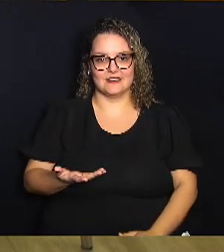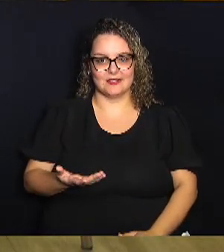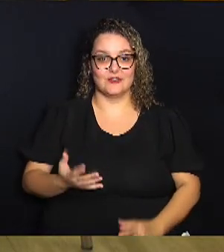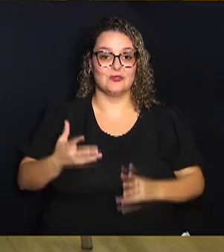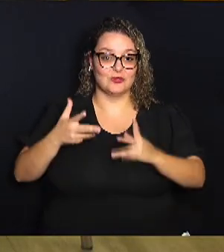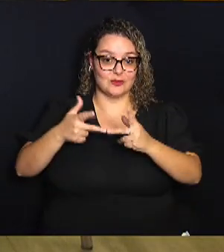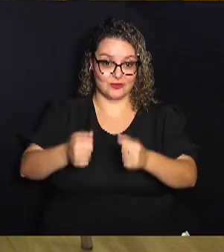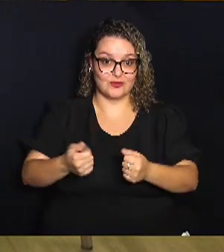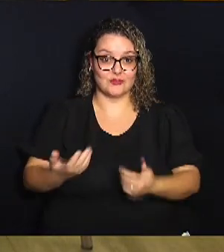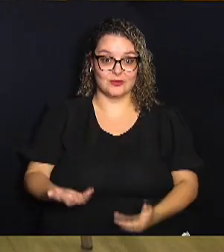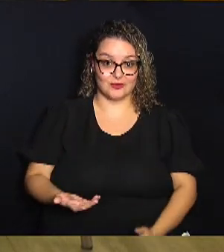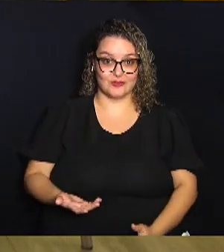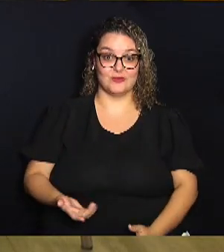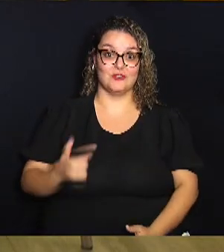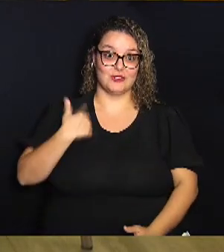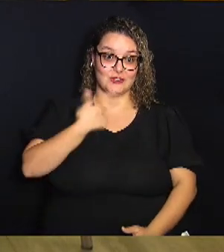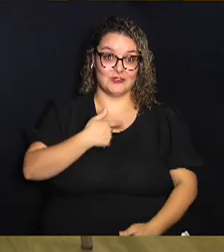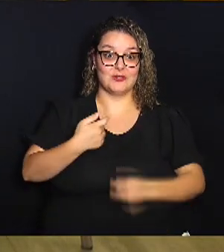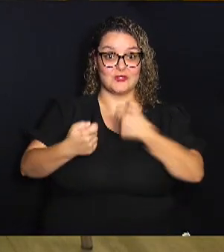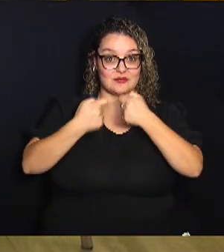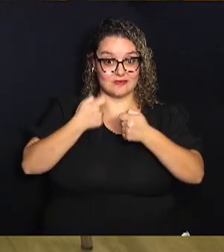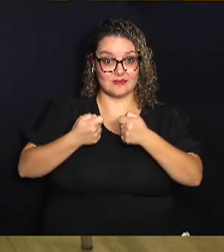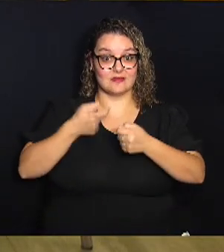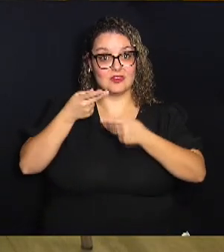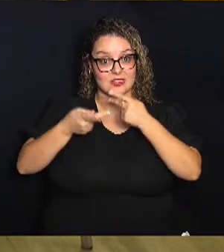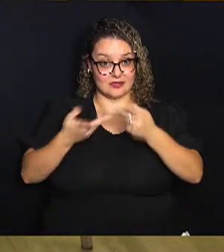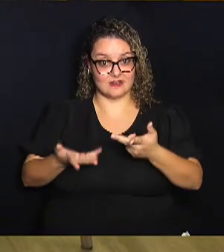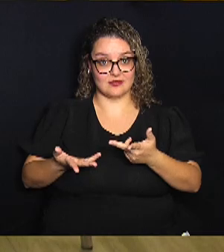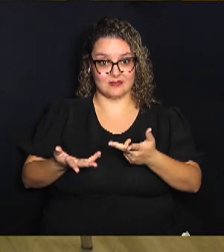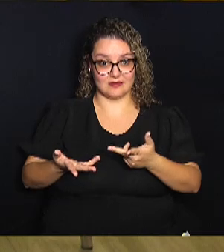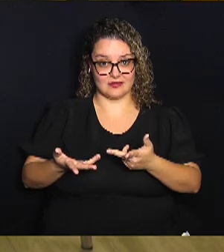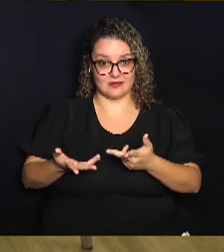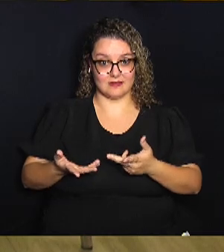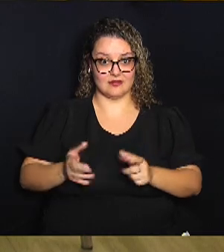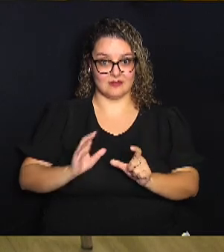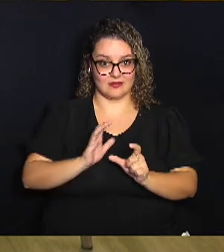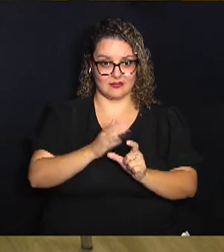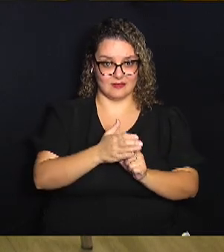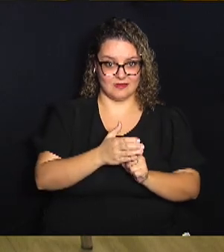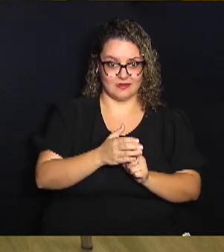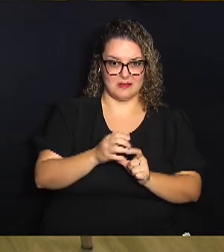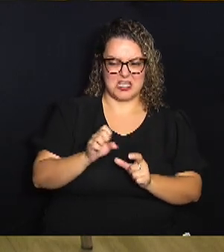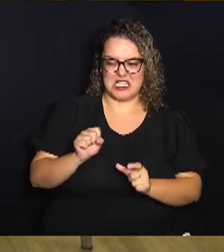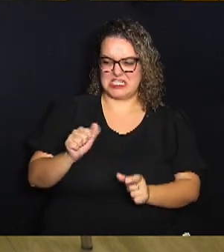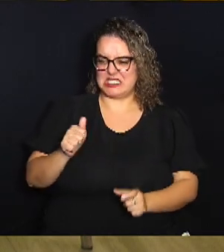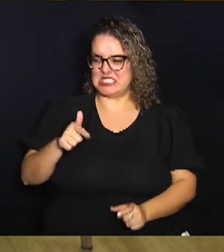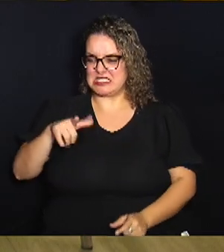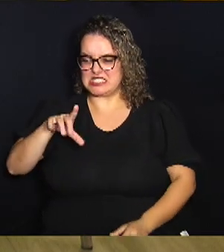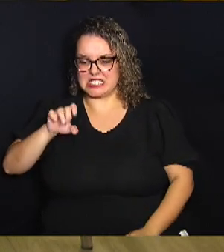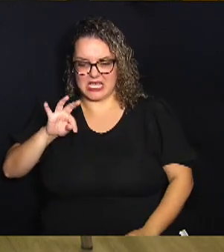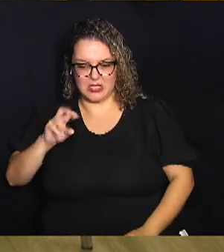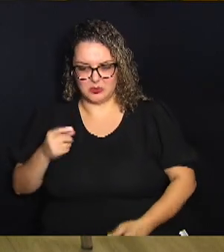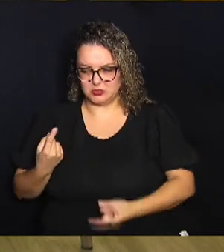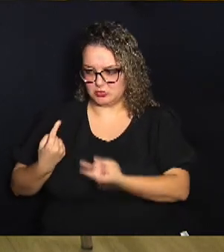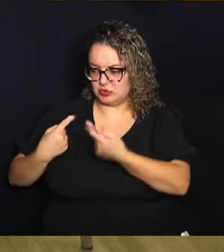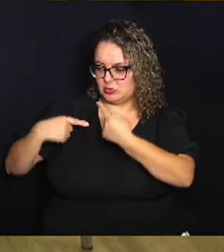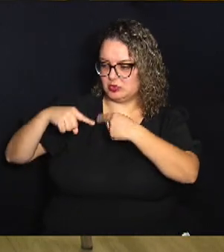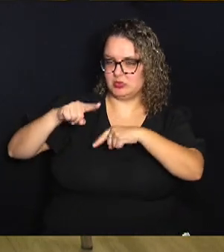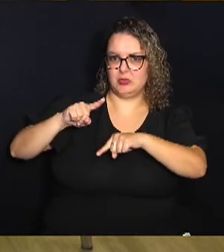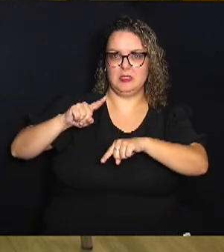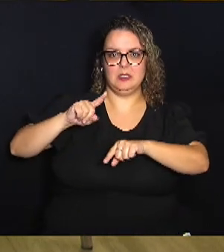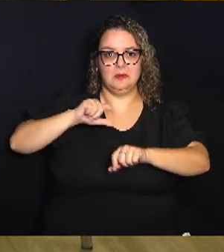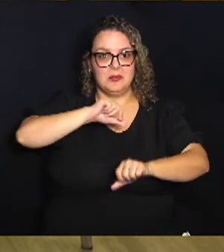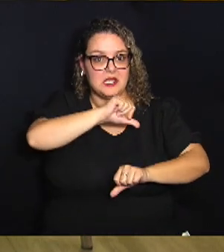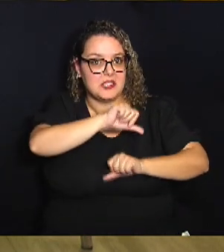aquilo que os nossos entrevistados falaram. Vocês viram que eles usaram a palavra salto, né? Que toda